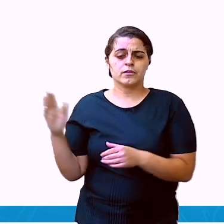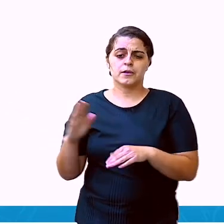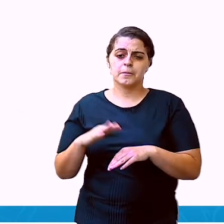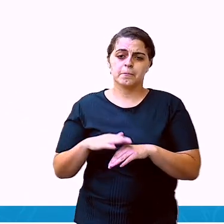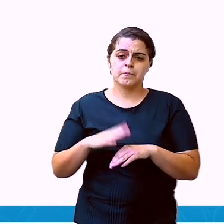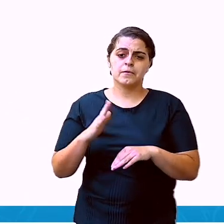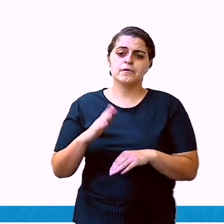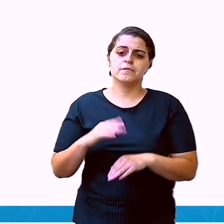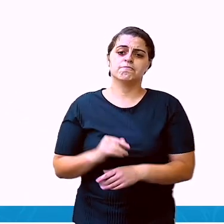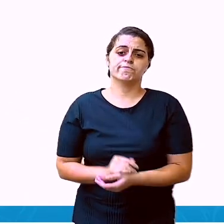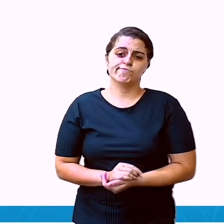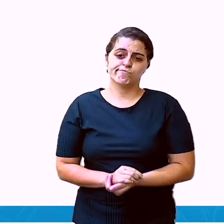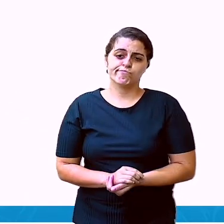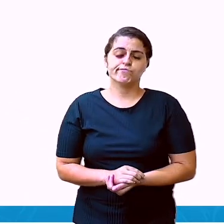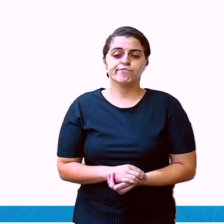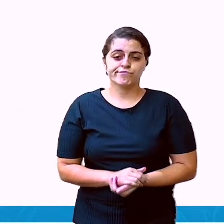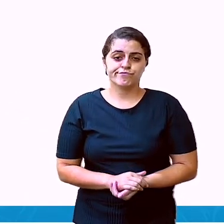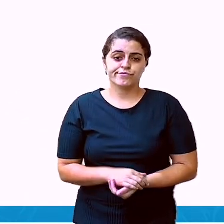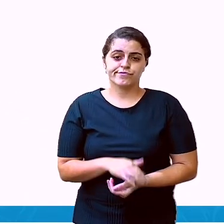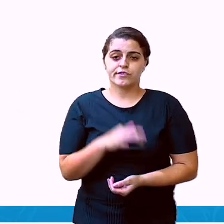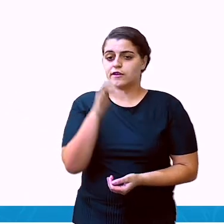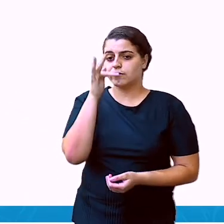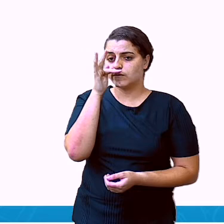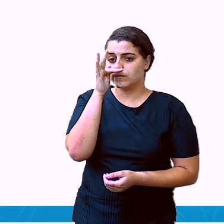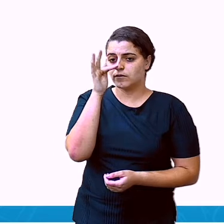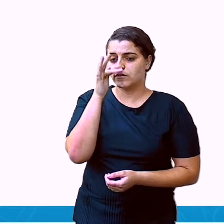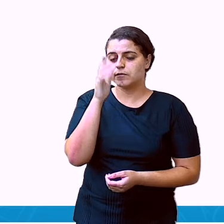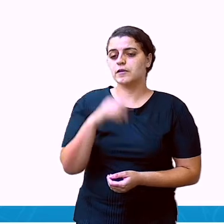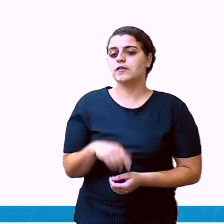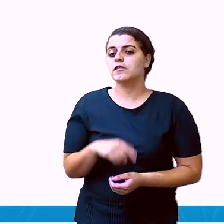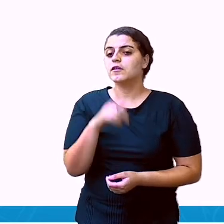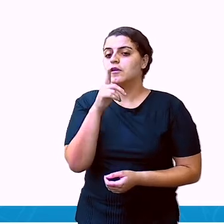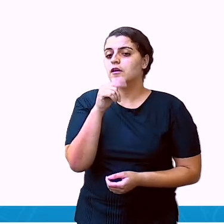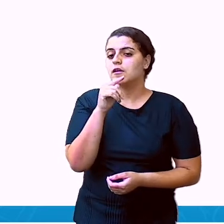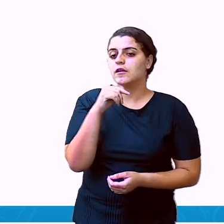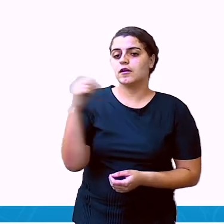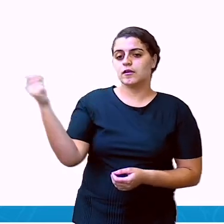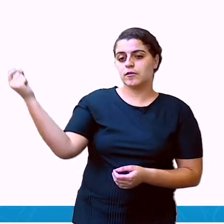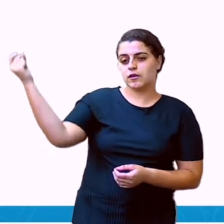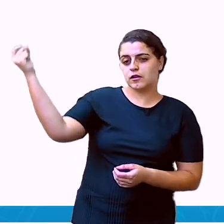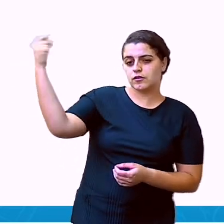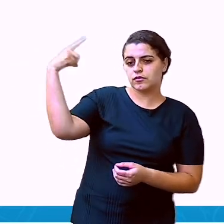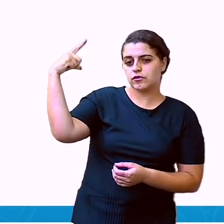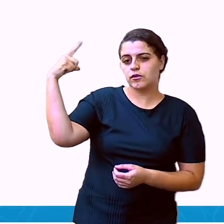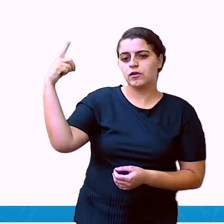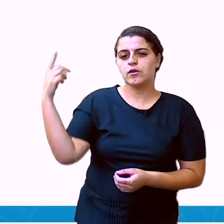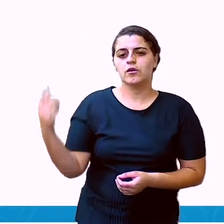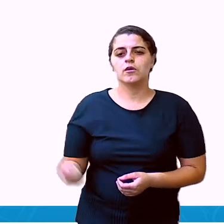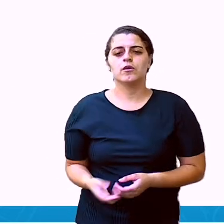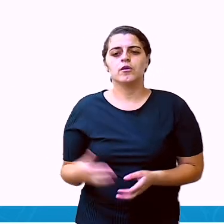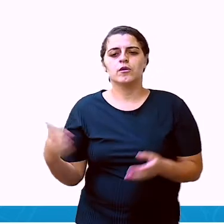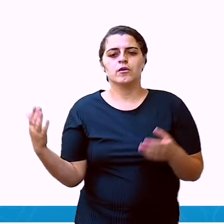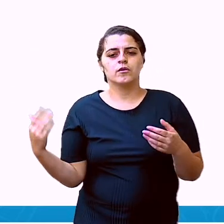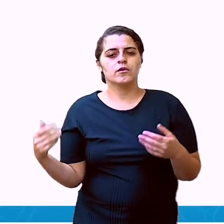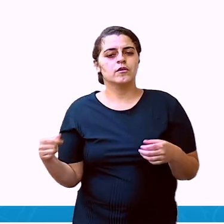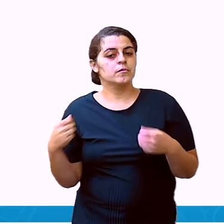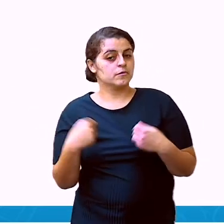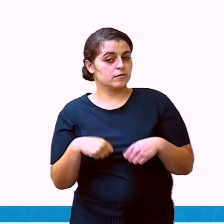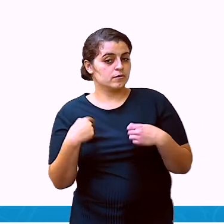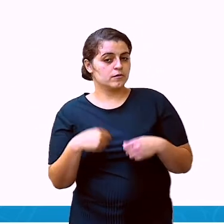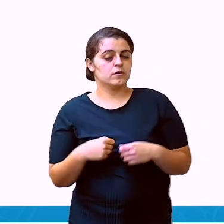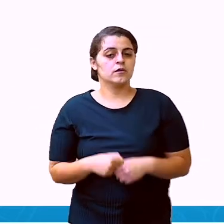Mais ainda, observe que a planta, mesmo absorvendo toda a água que está no